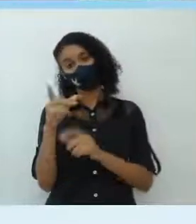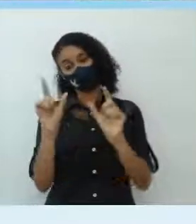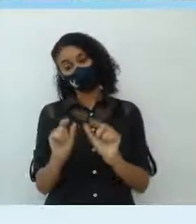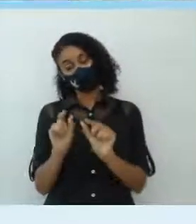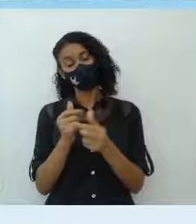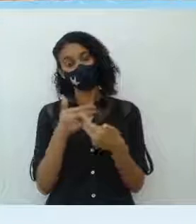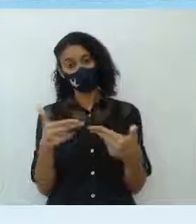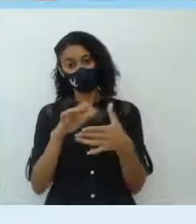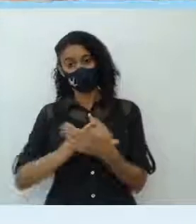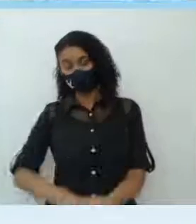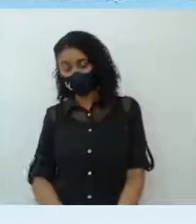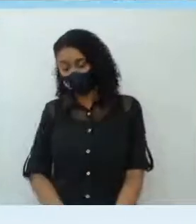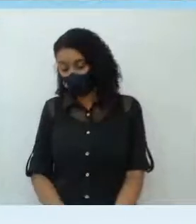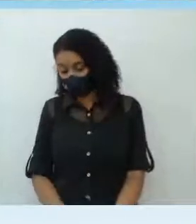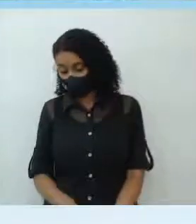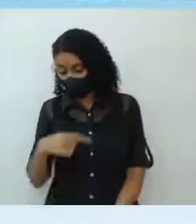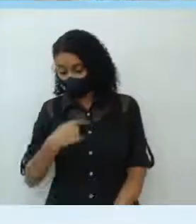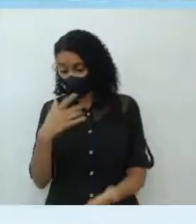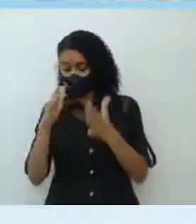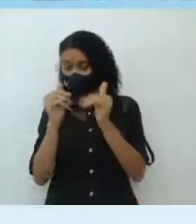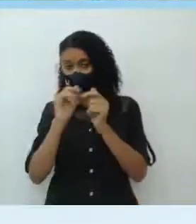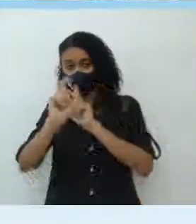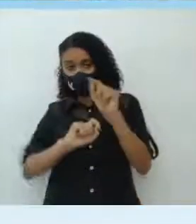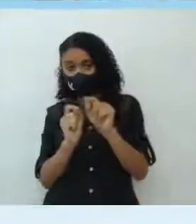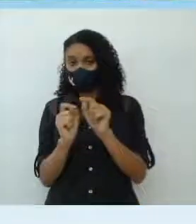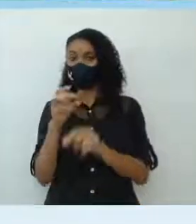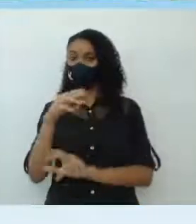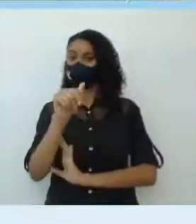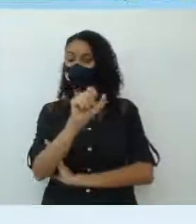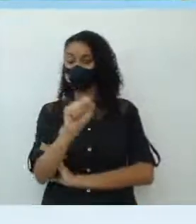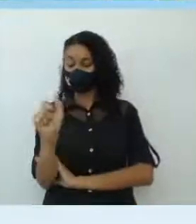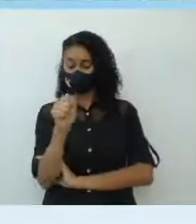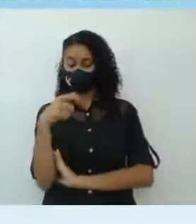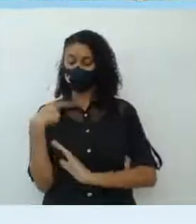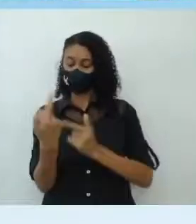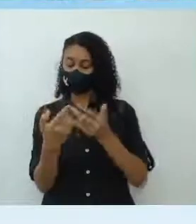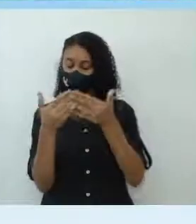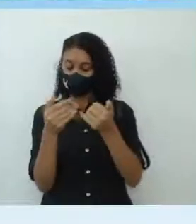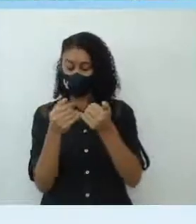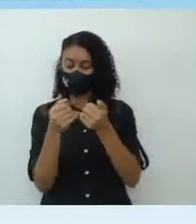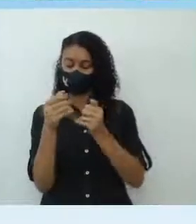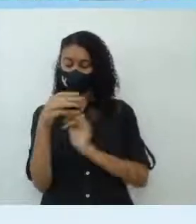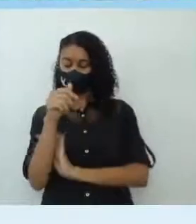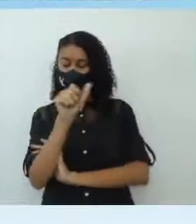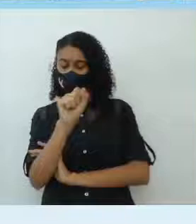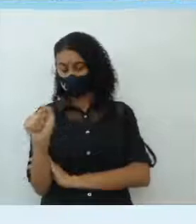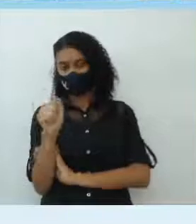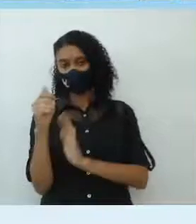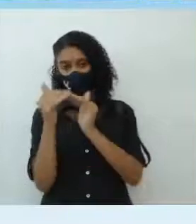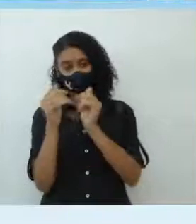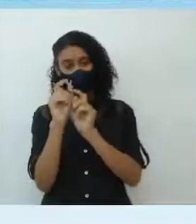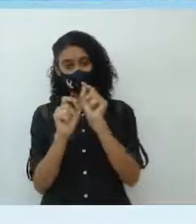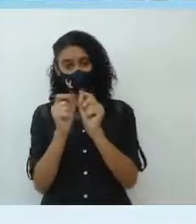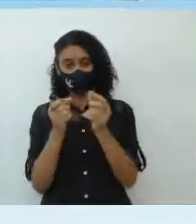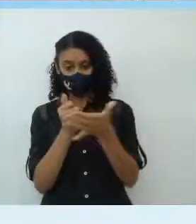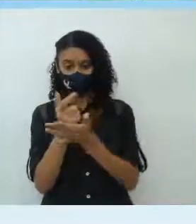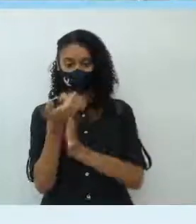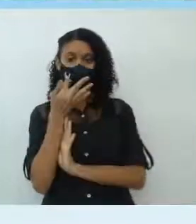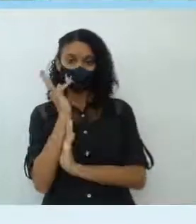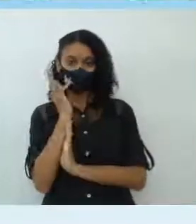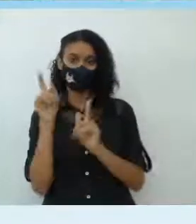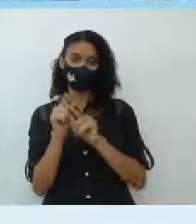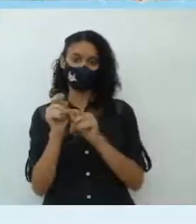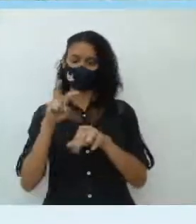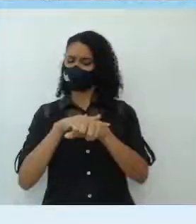um produto quando a gente pede a massa, a gente pede pela massa. Então, se você vai comprar uma fruta, uma verdura